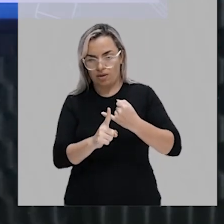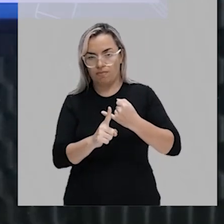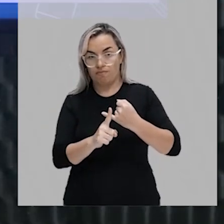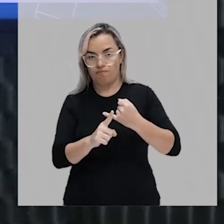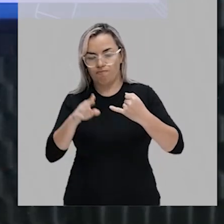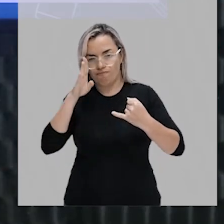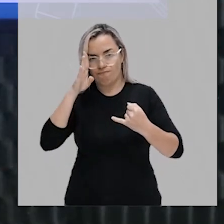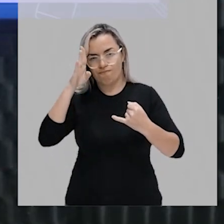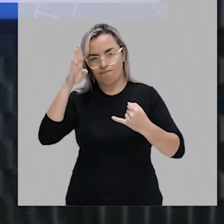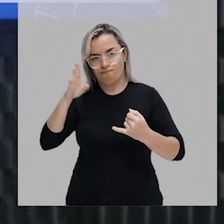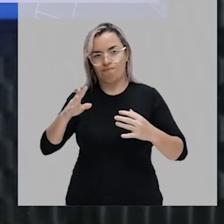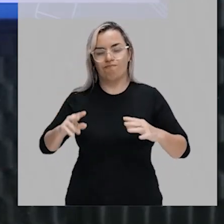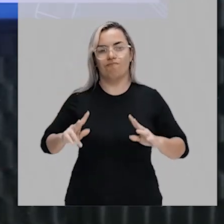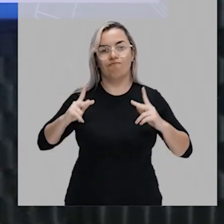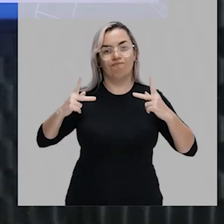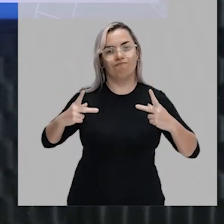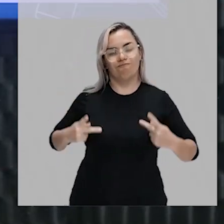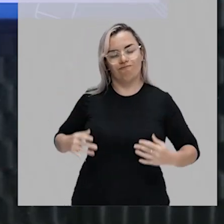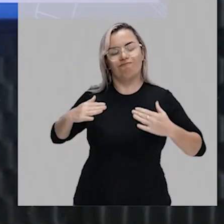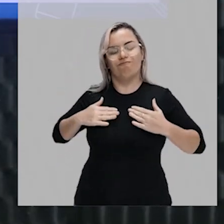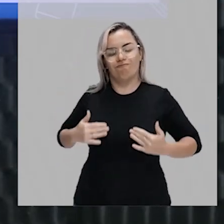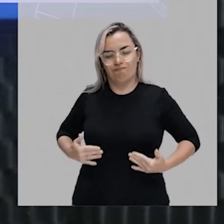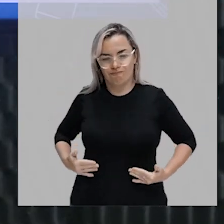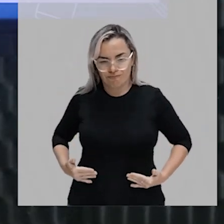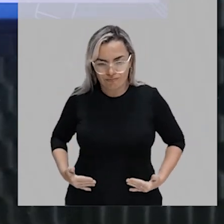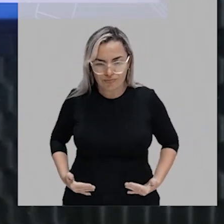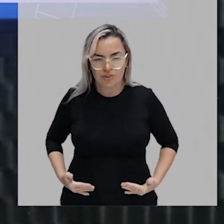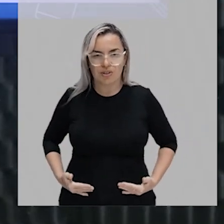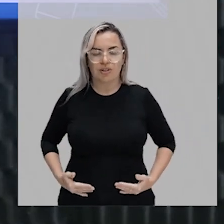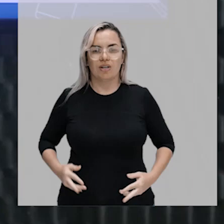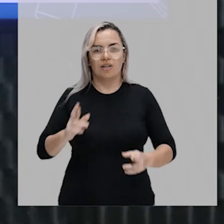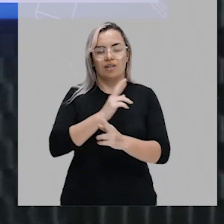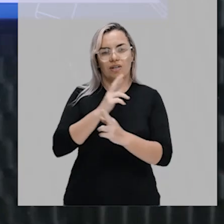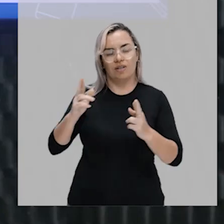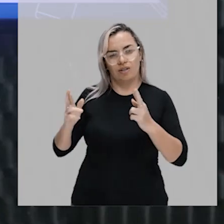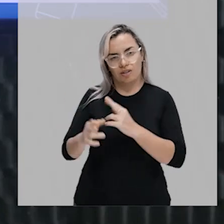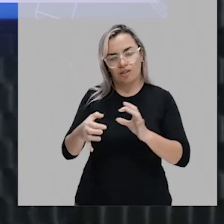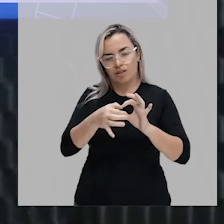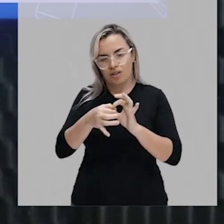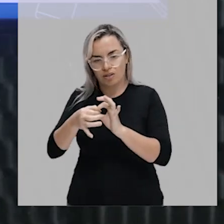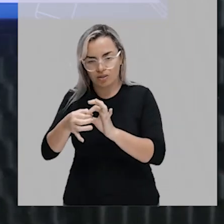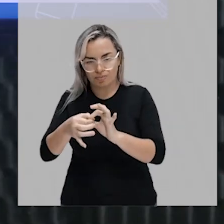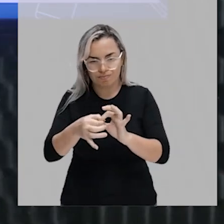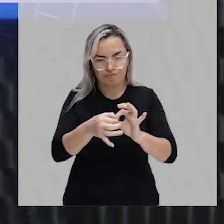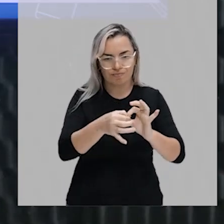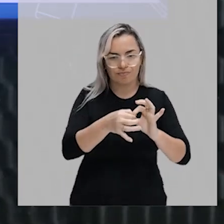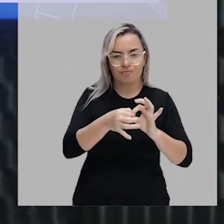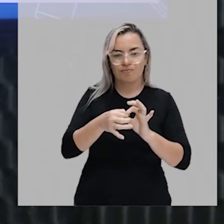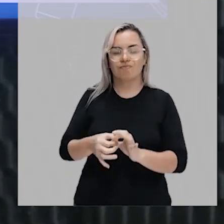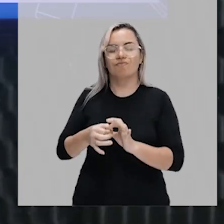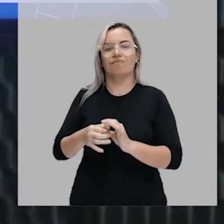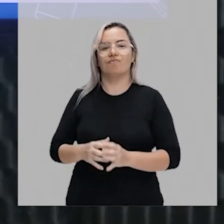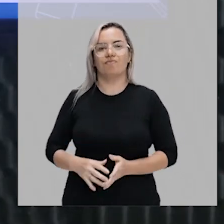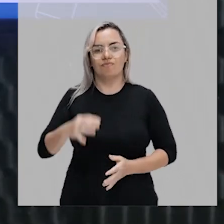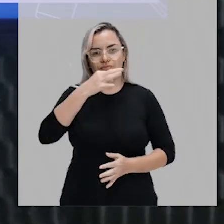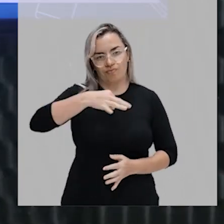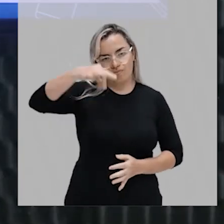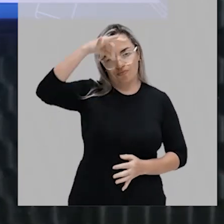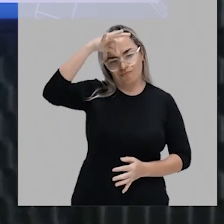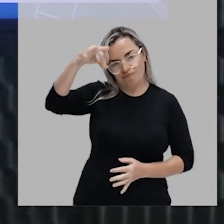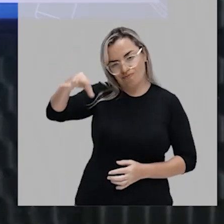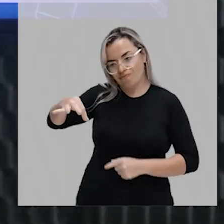E a gente vai entrar no assunto aqui do sistema genital feminino, nós vamos estudar a anatomia externa,